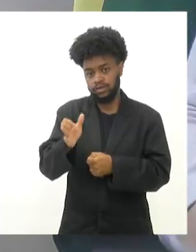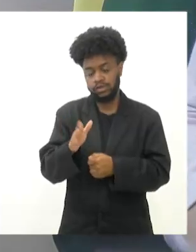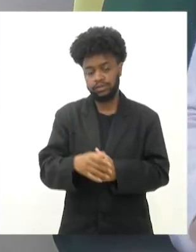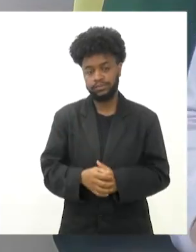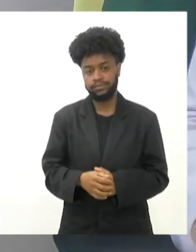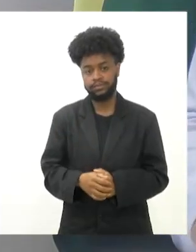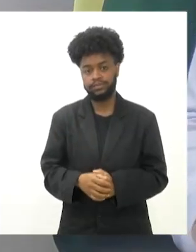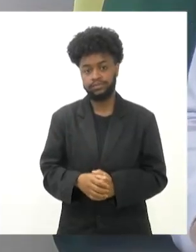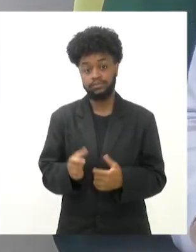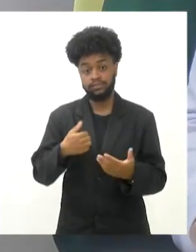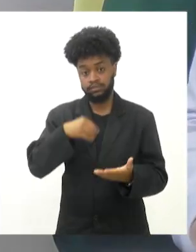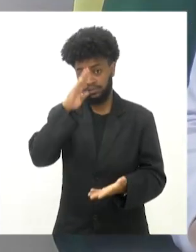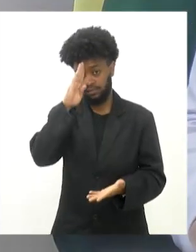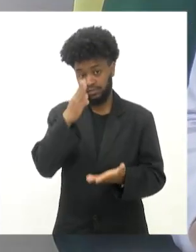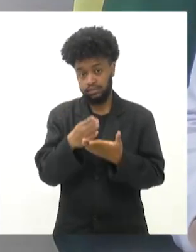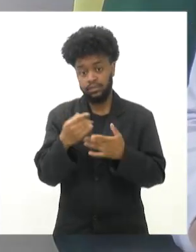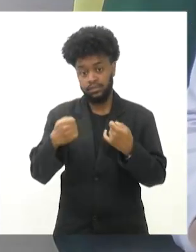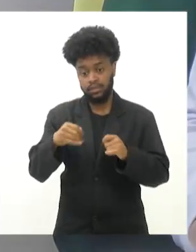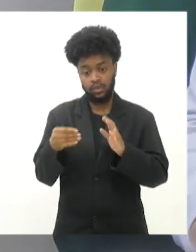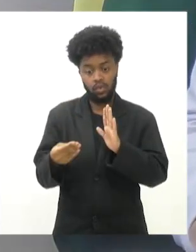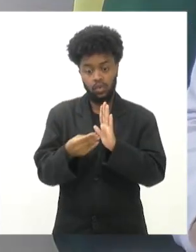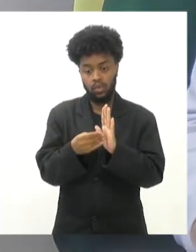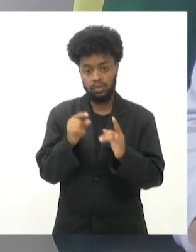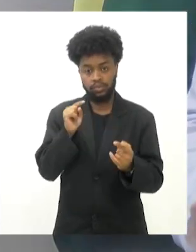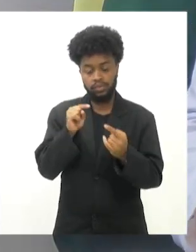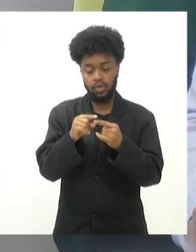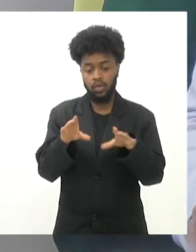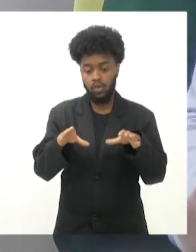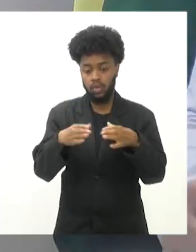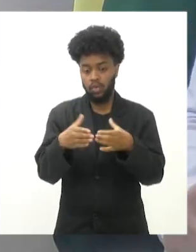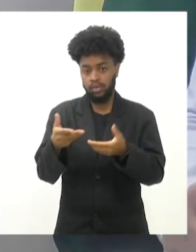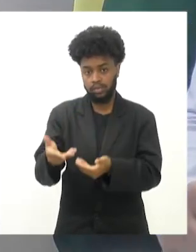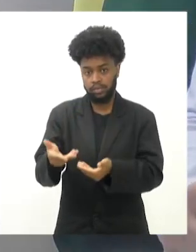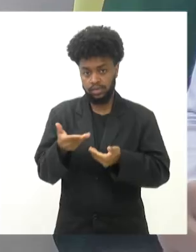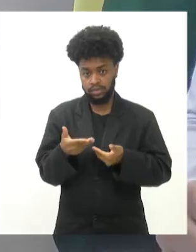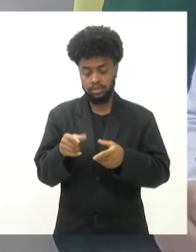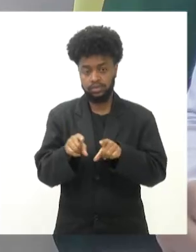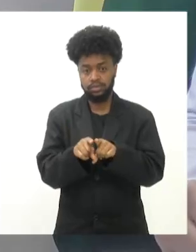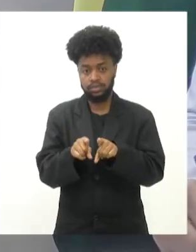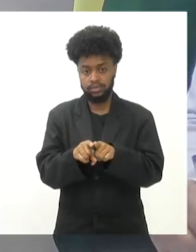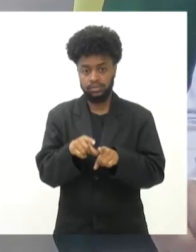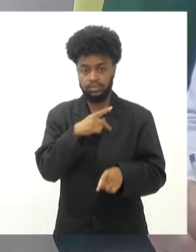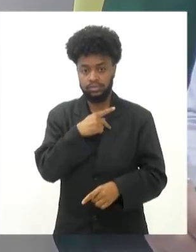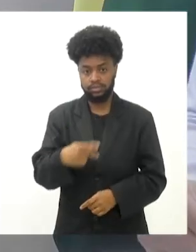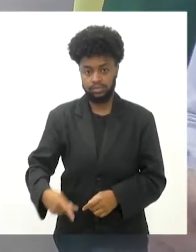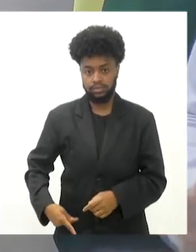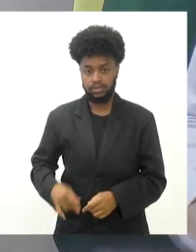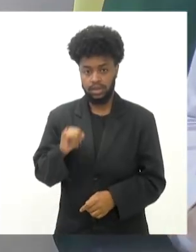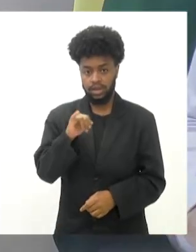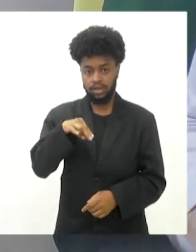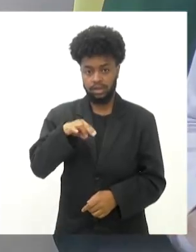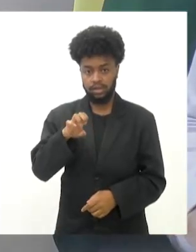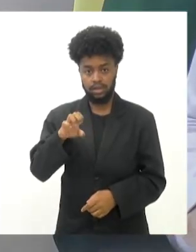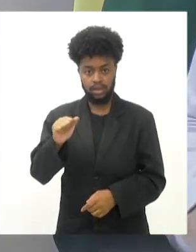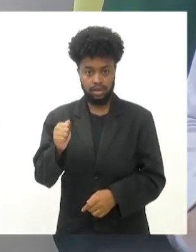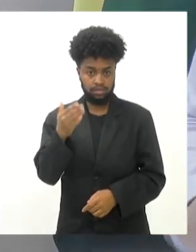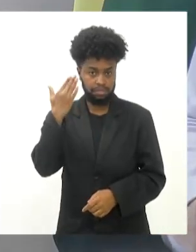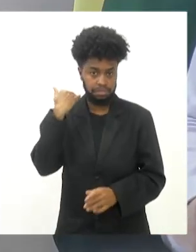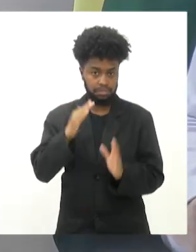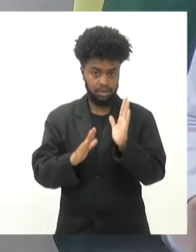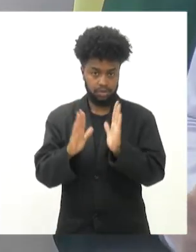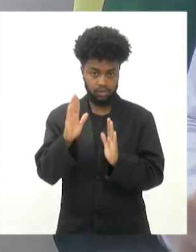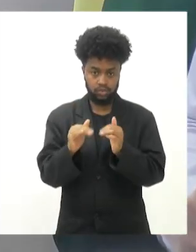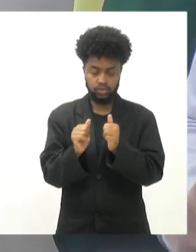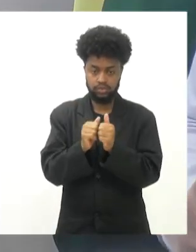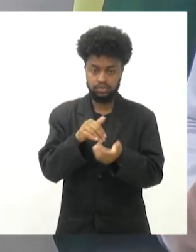Acho que nós deveríamos incluir nesse rol de convocados também o presidente do INEA, à época,